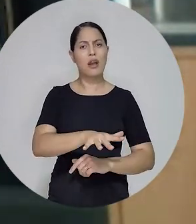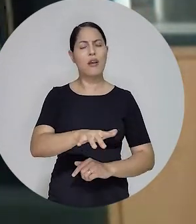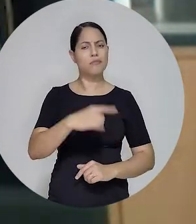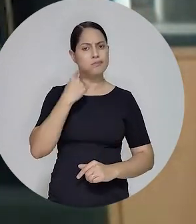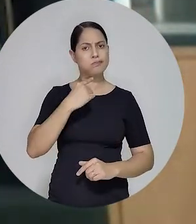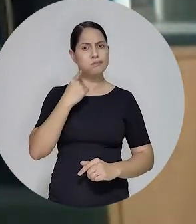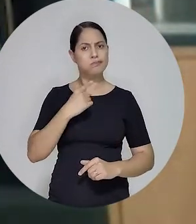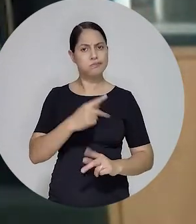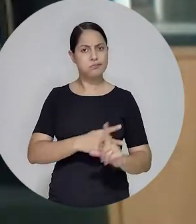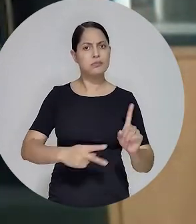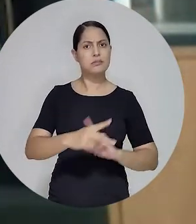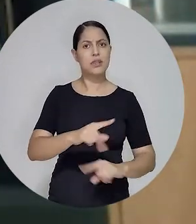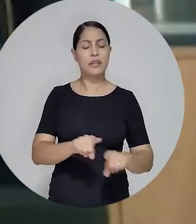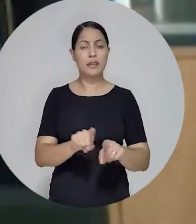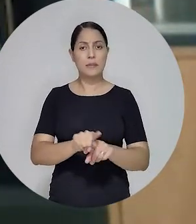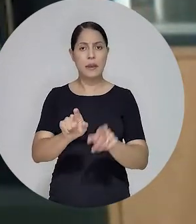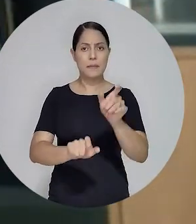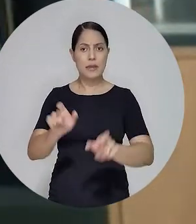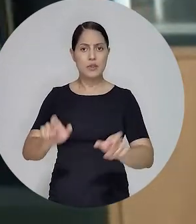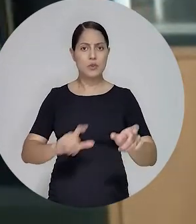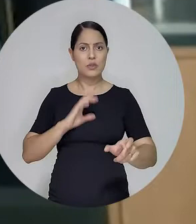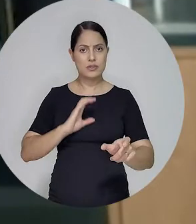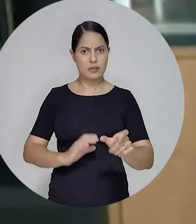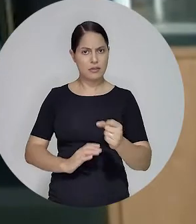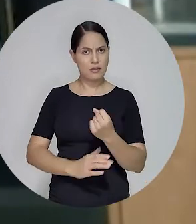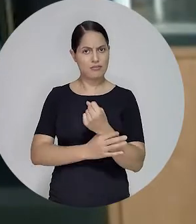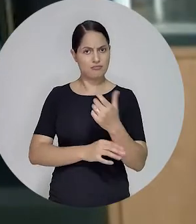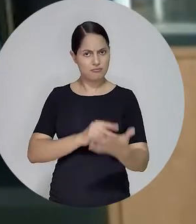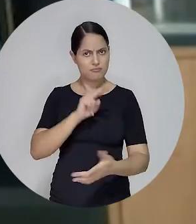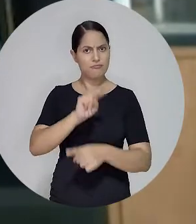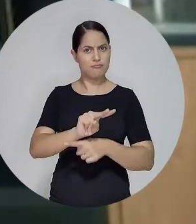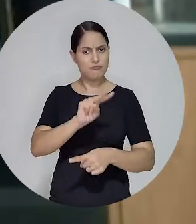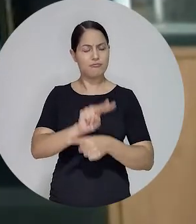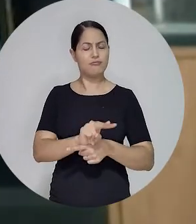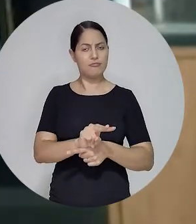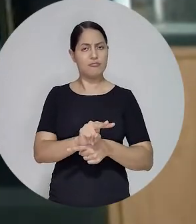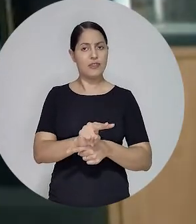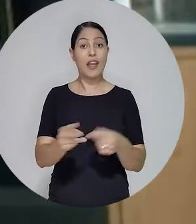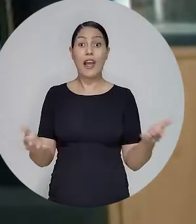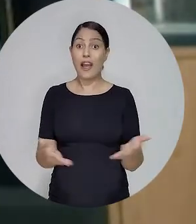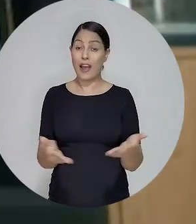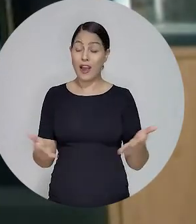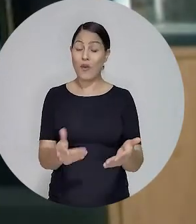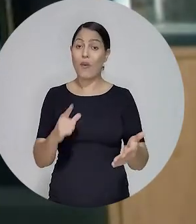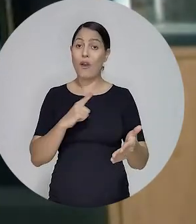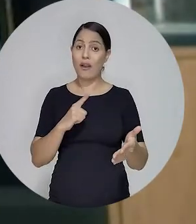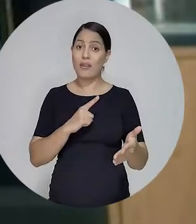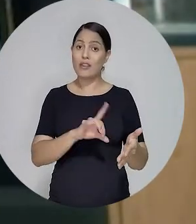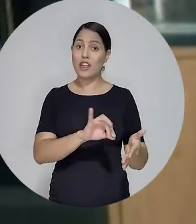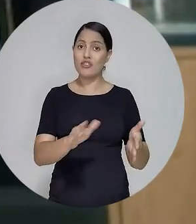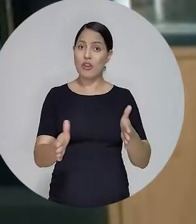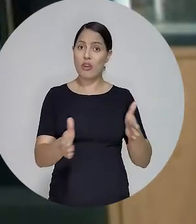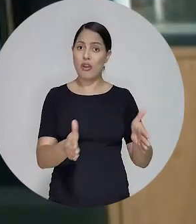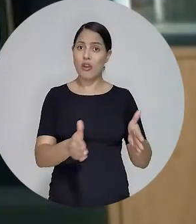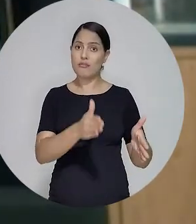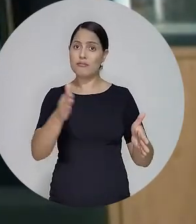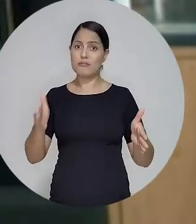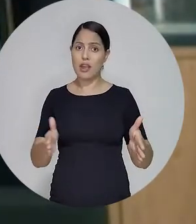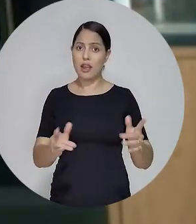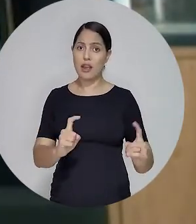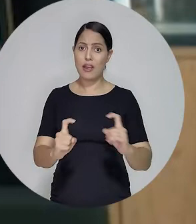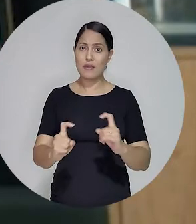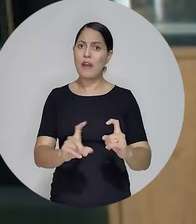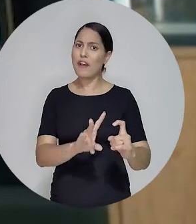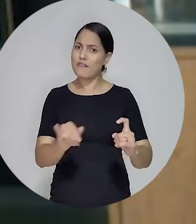para os advogados previdenciários como para os segurados, porque a partir de agora está regulamentada a forma como os